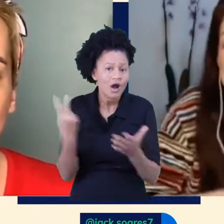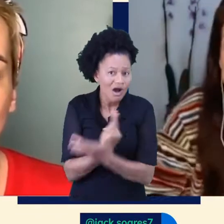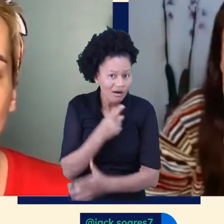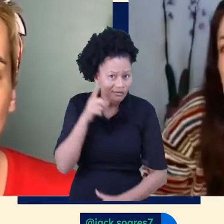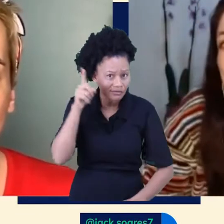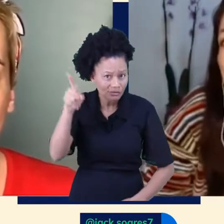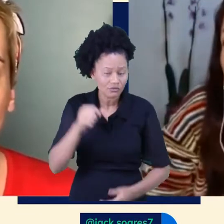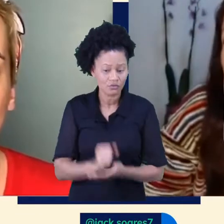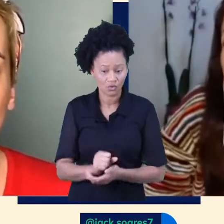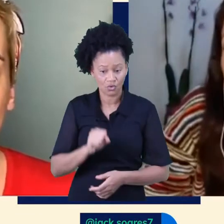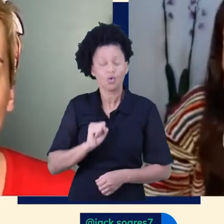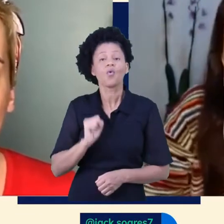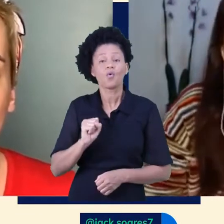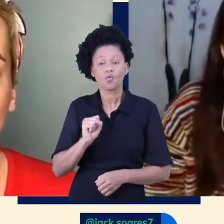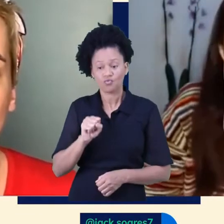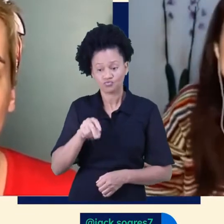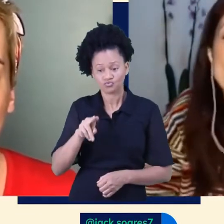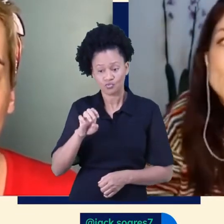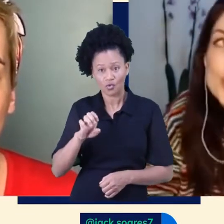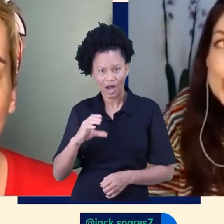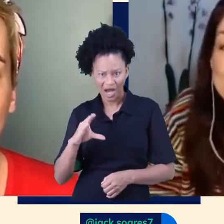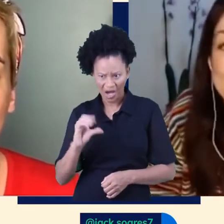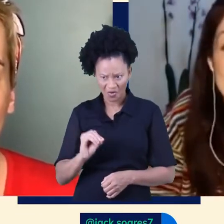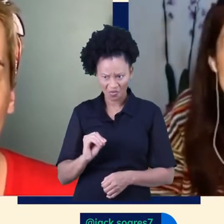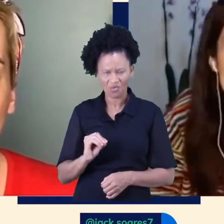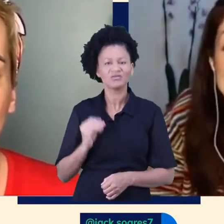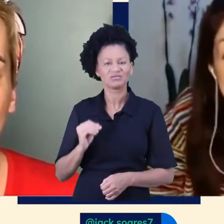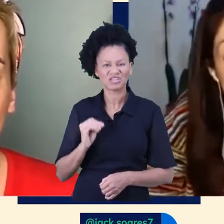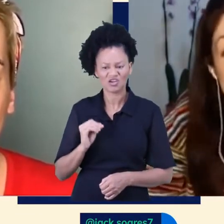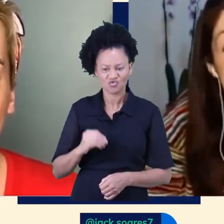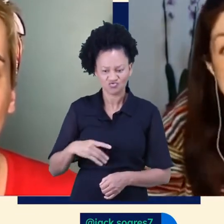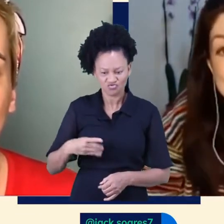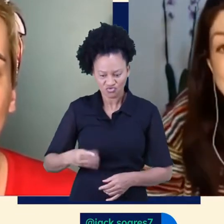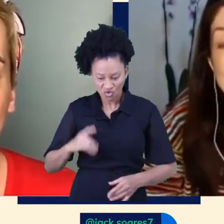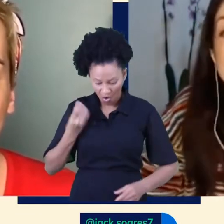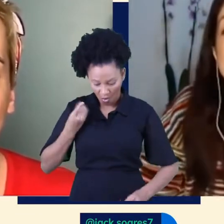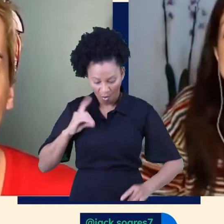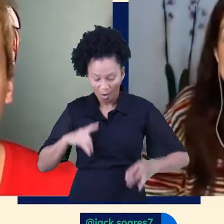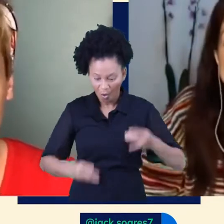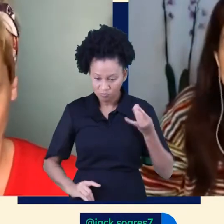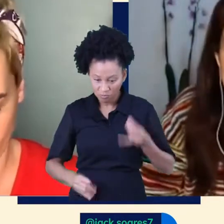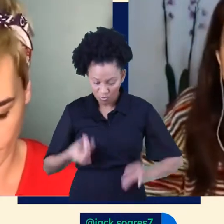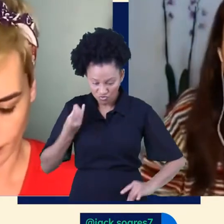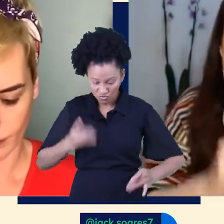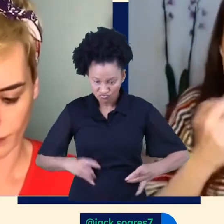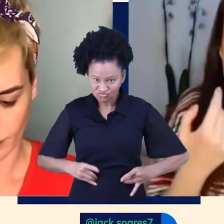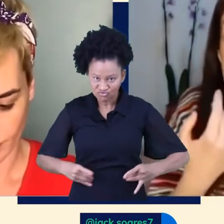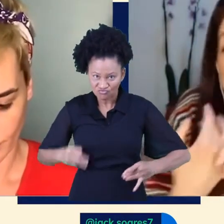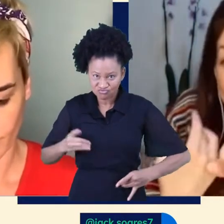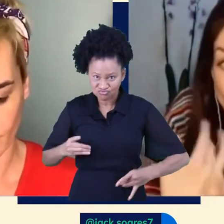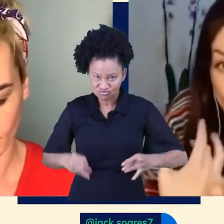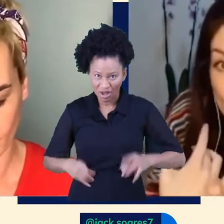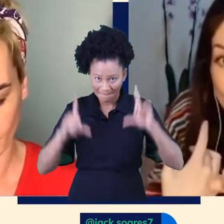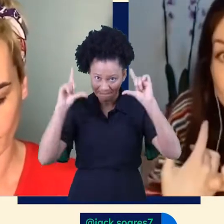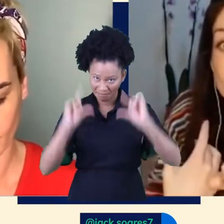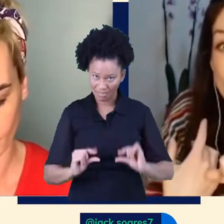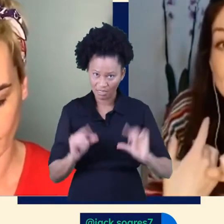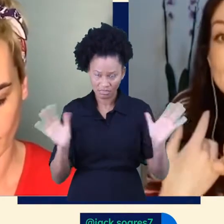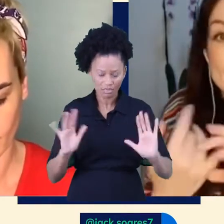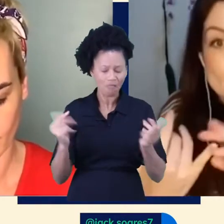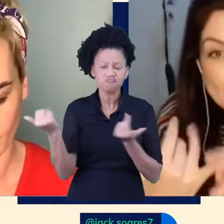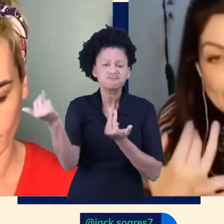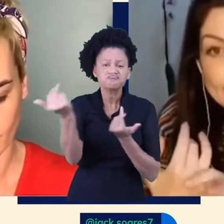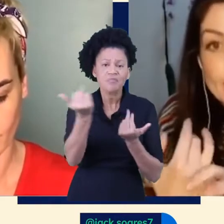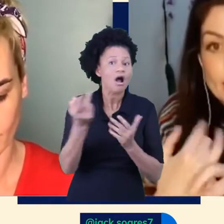menos testosterona, né? Biologia é diferente? Não é igual. A questão lá é uma cultura, né,